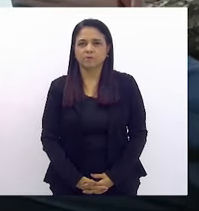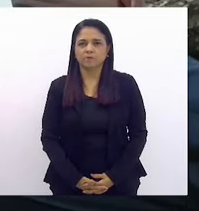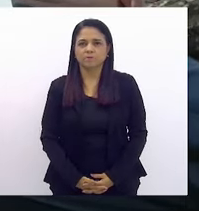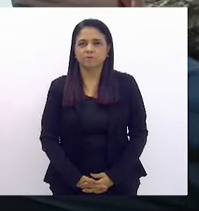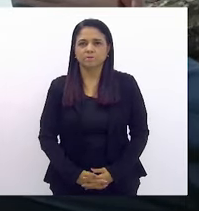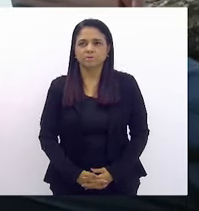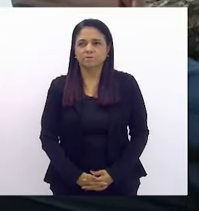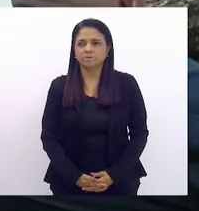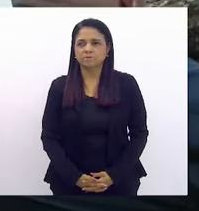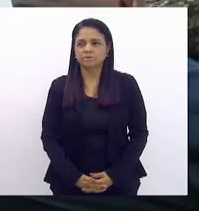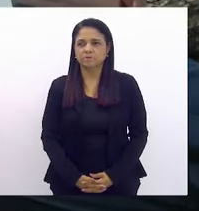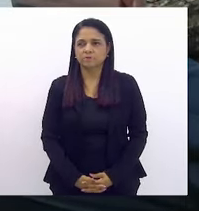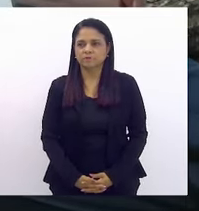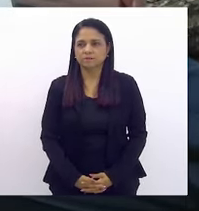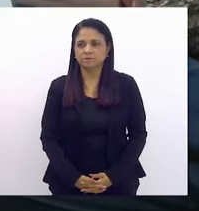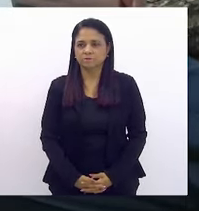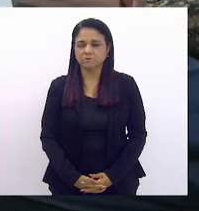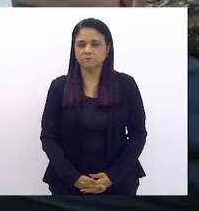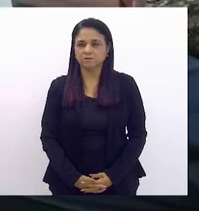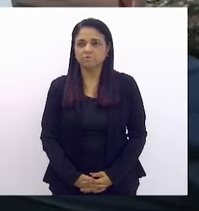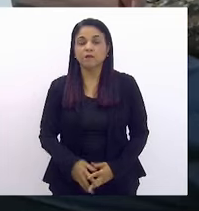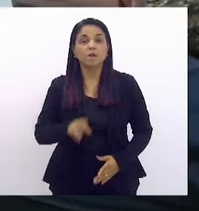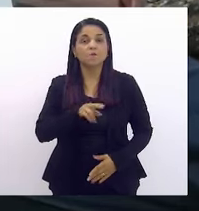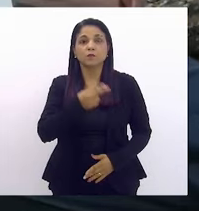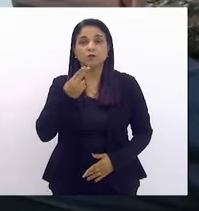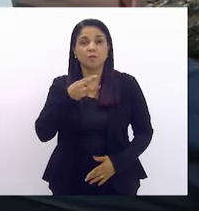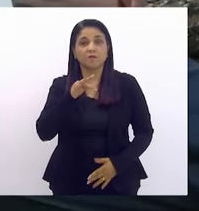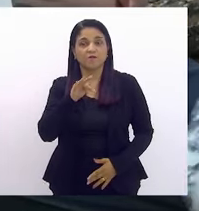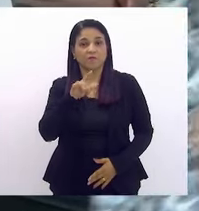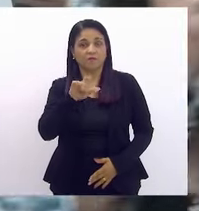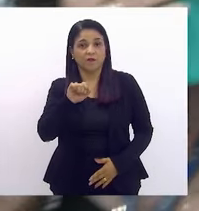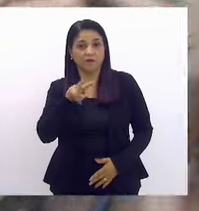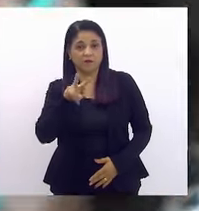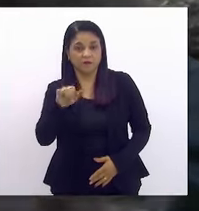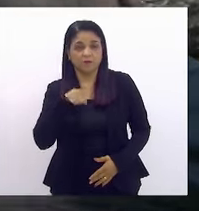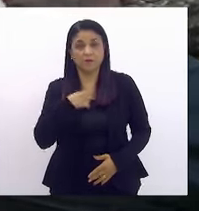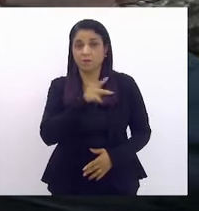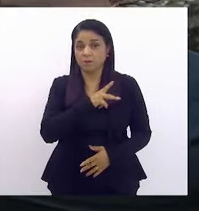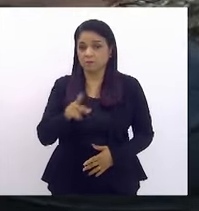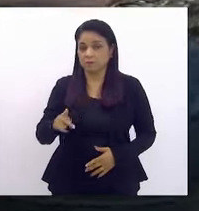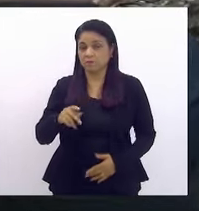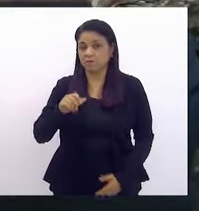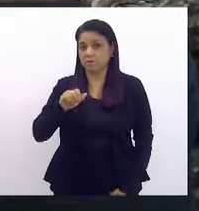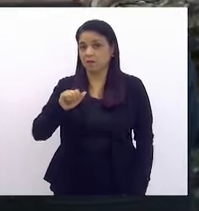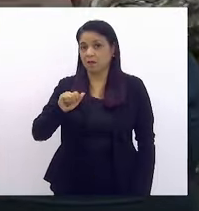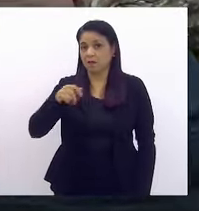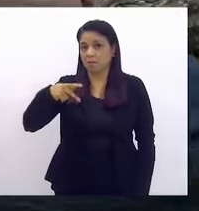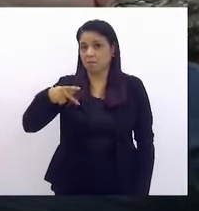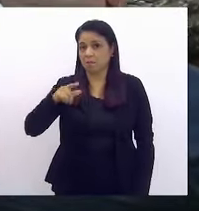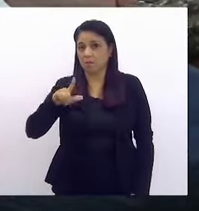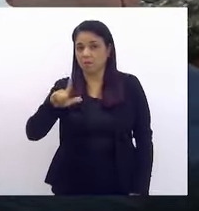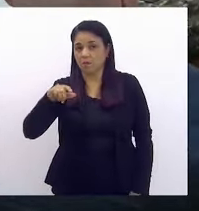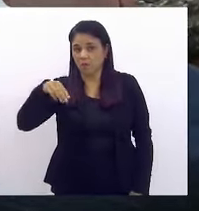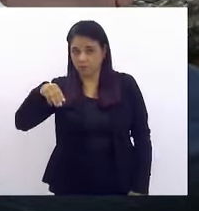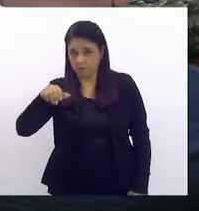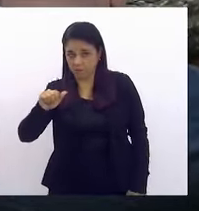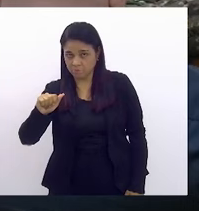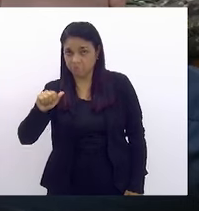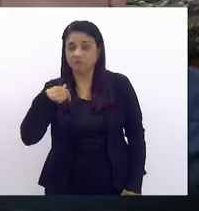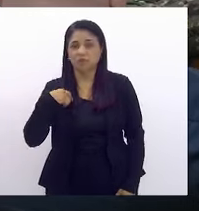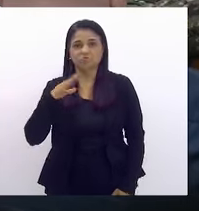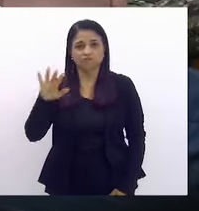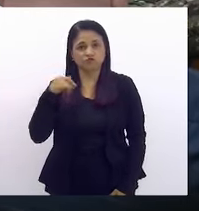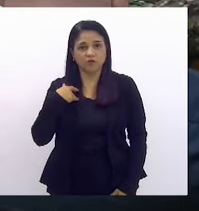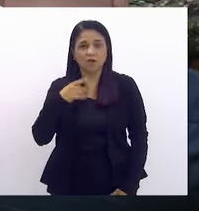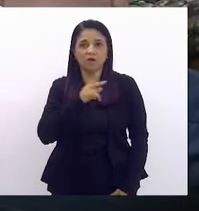Fala aí agora. Obrigada. Meu nome é Flávia Lunari, eu sou presidente da APALMA, como ele falou,